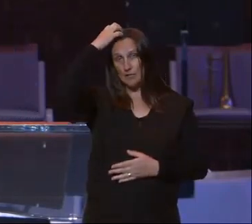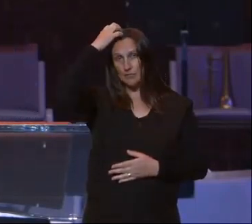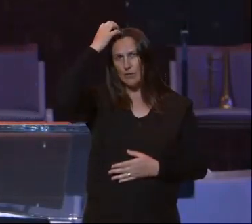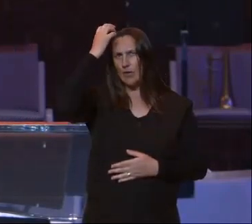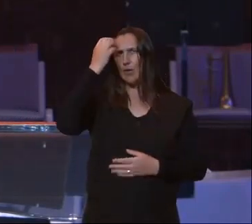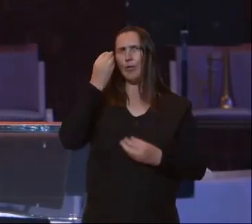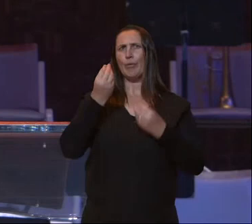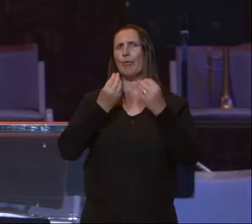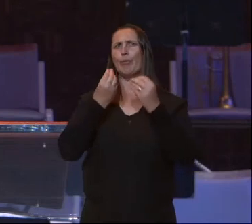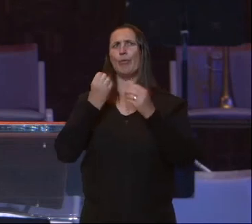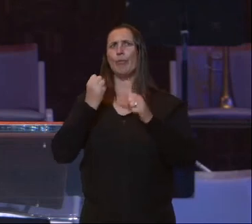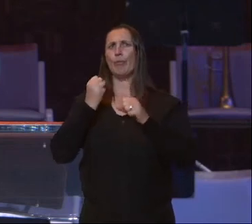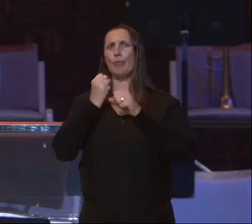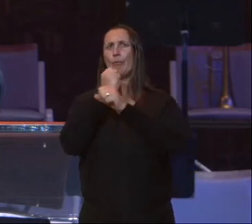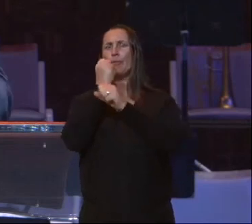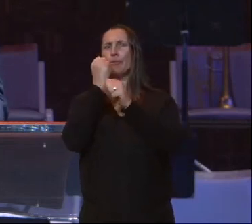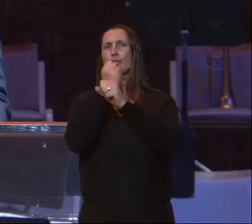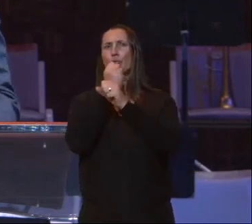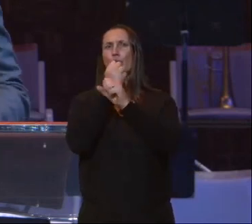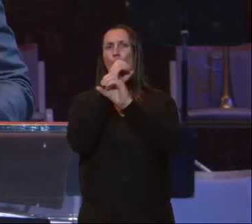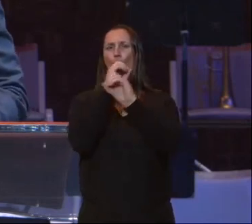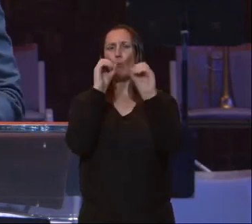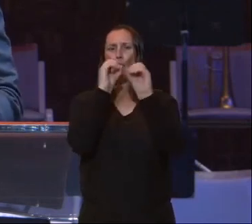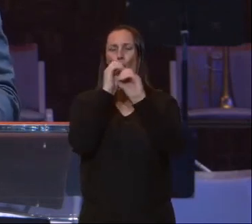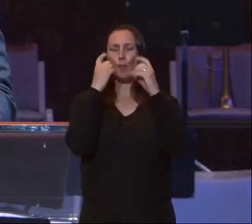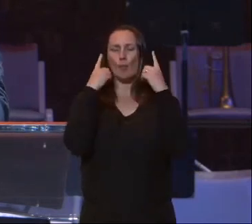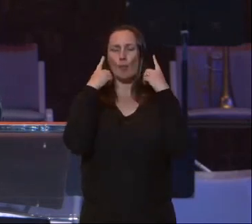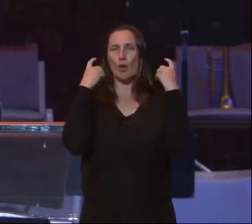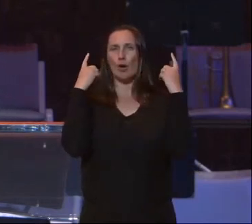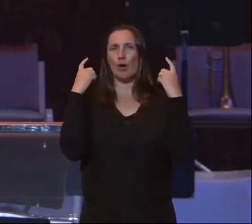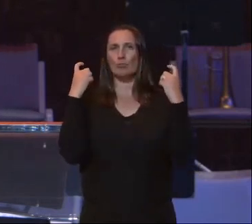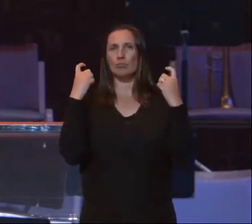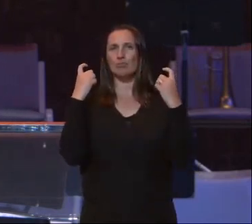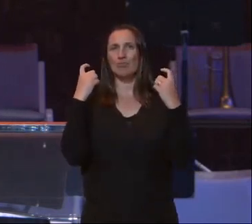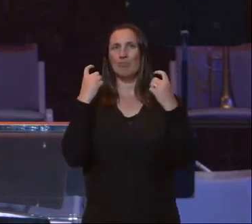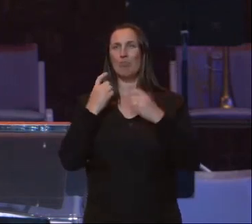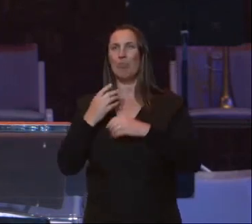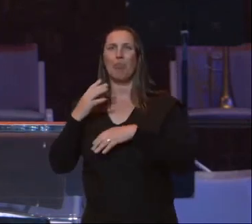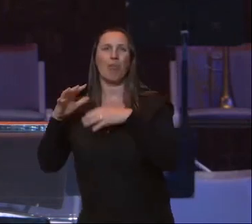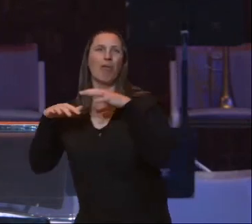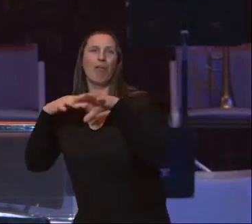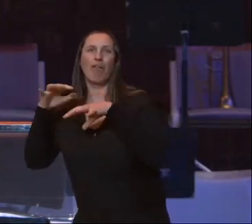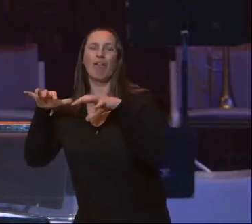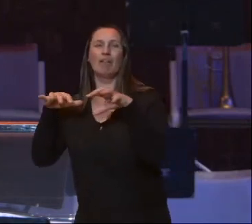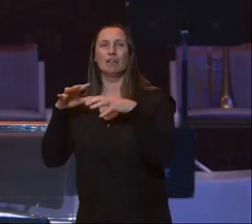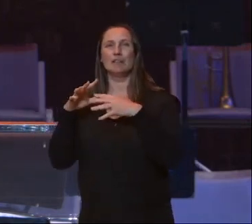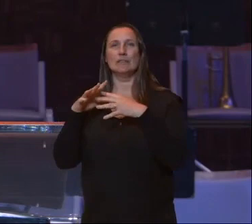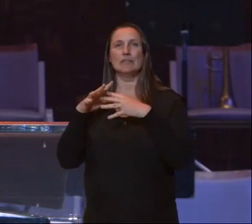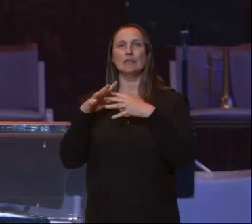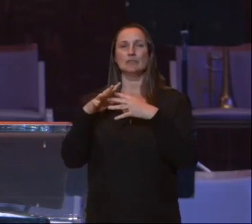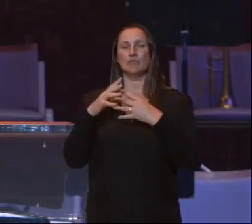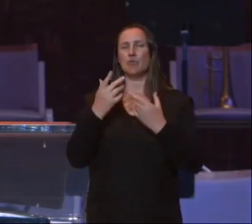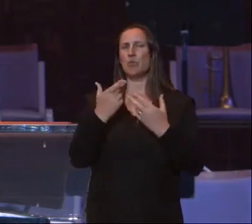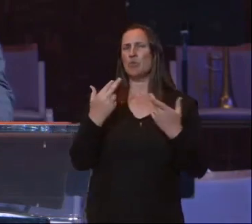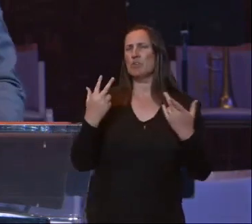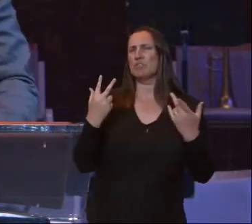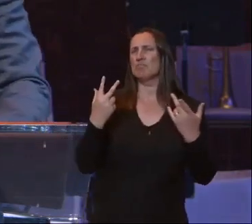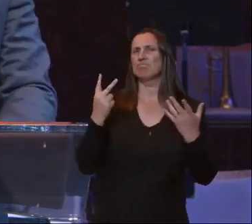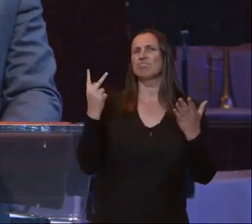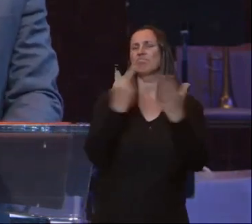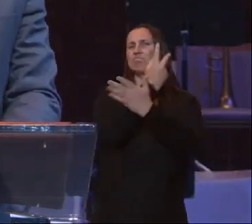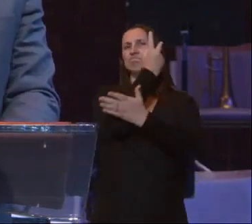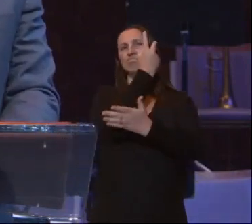construir sem fazer barulhos, como evitar ruídos desnecessários na nossa vida. E hoje eu quero